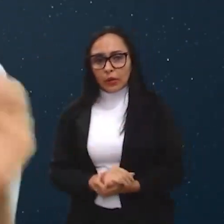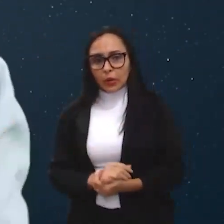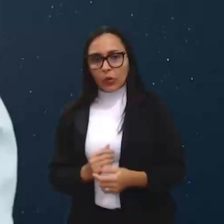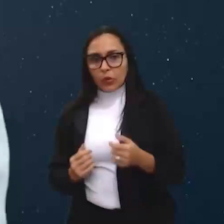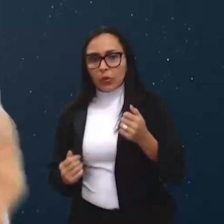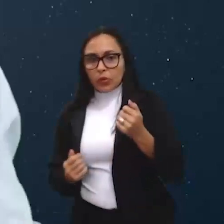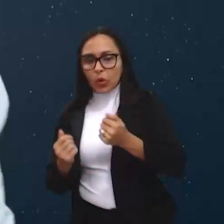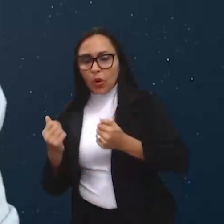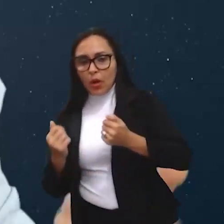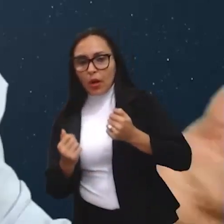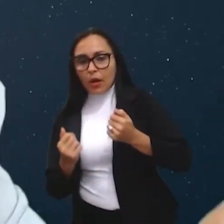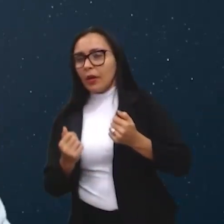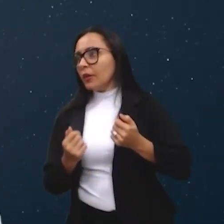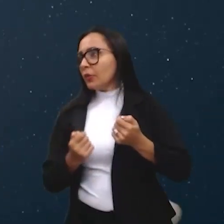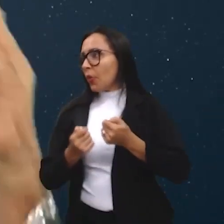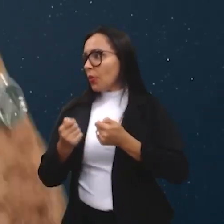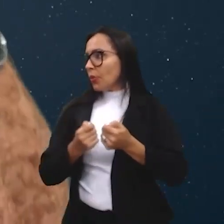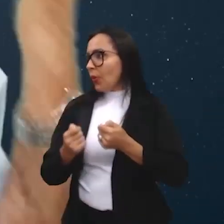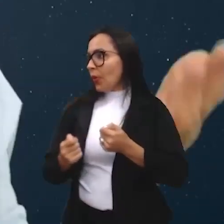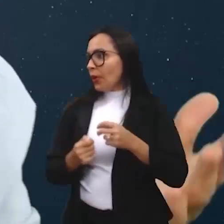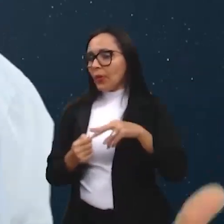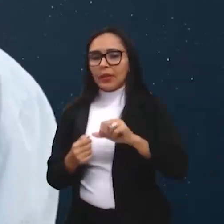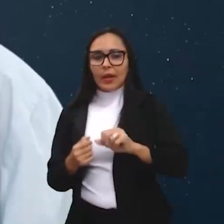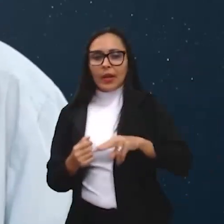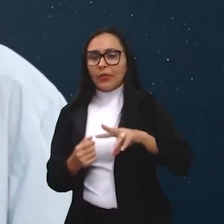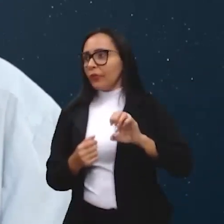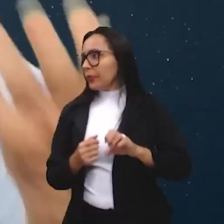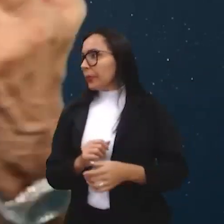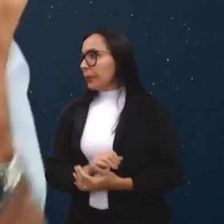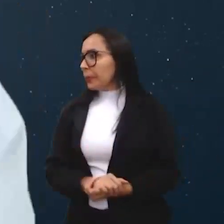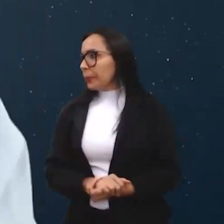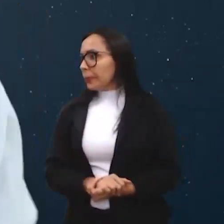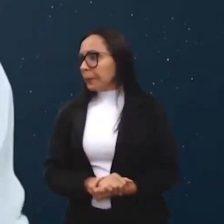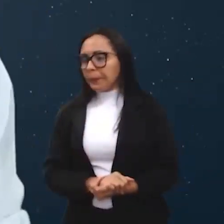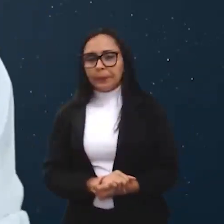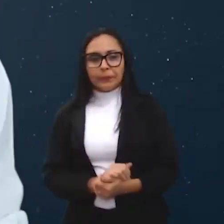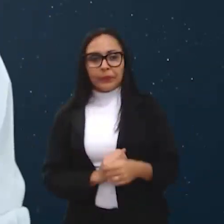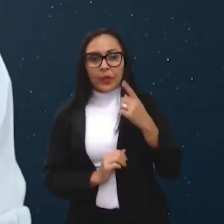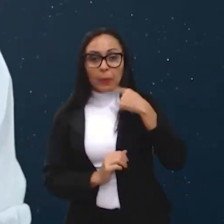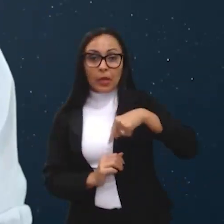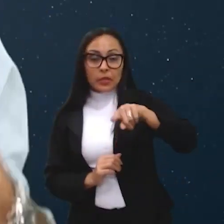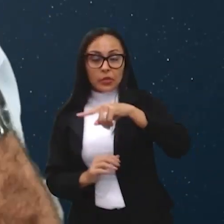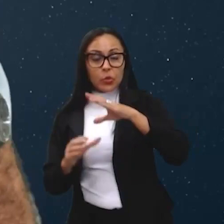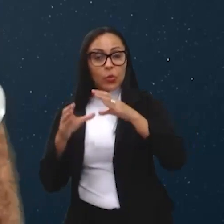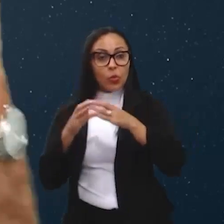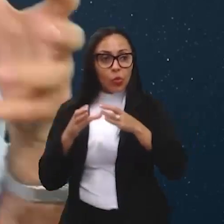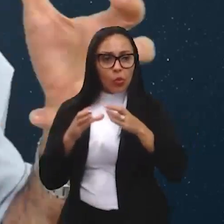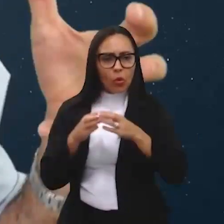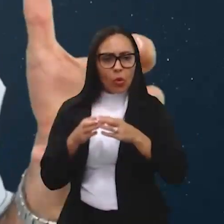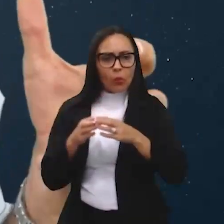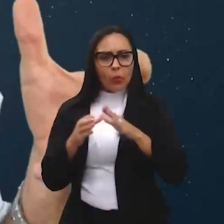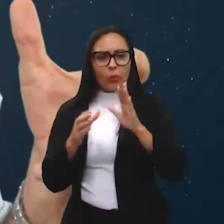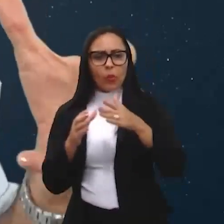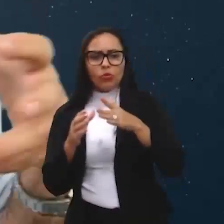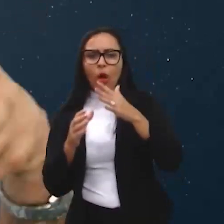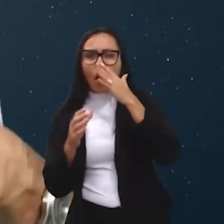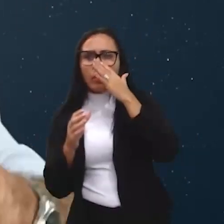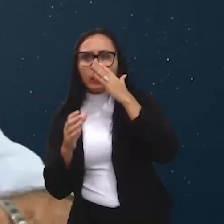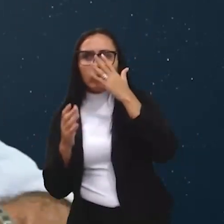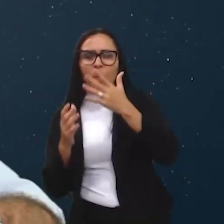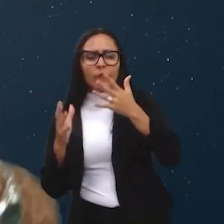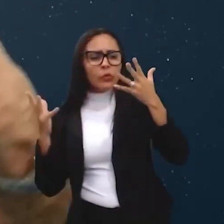por joystick. Isso é uma loucura, não? Mas esse grupo aí já vislumbrava tudo isso,